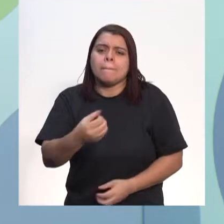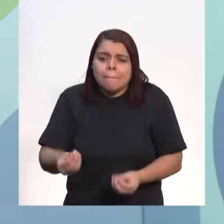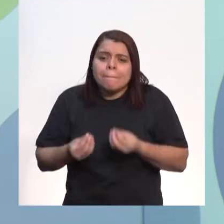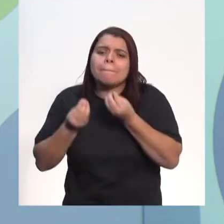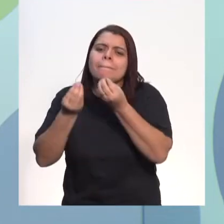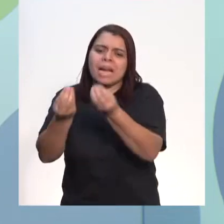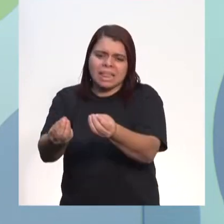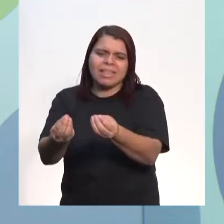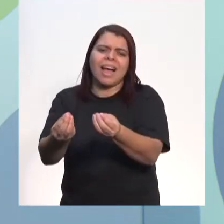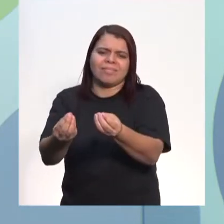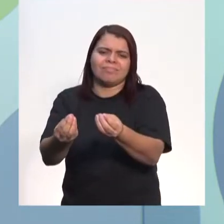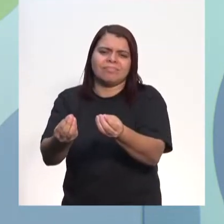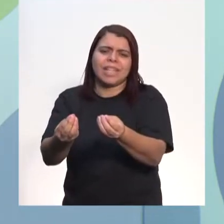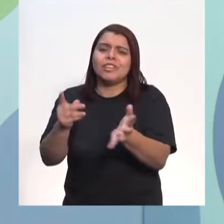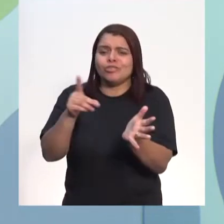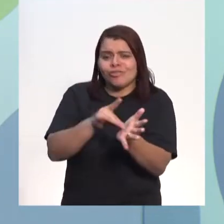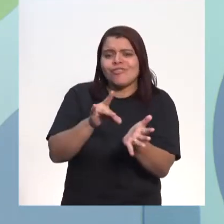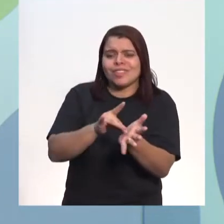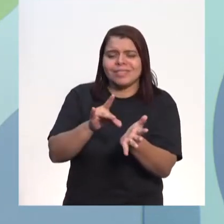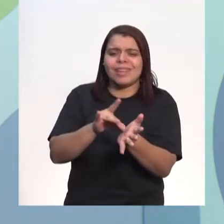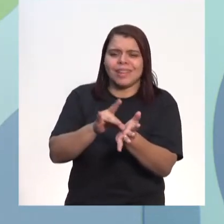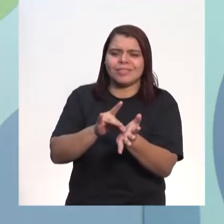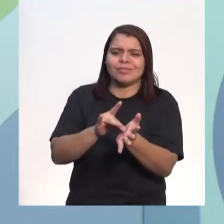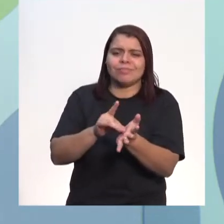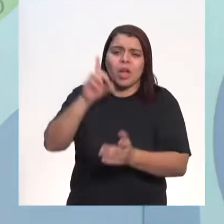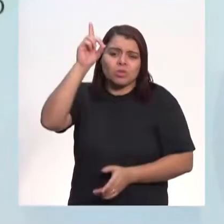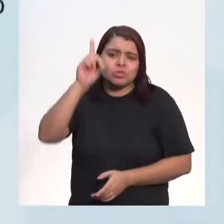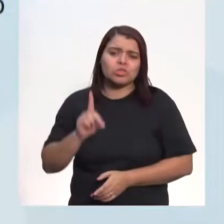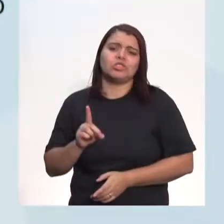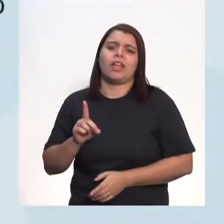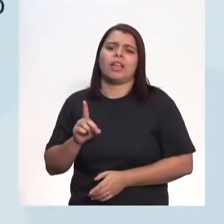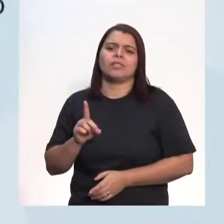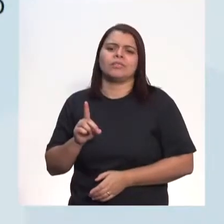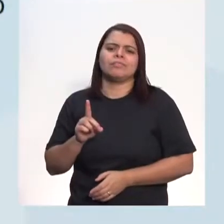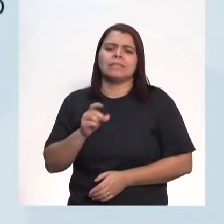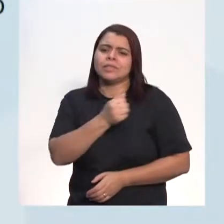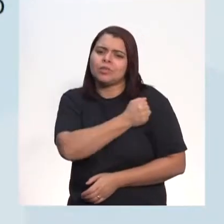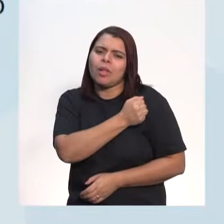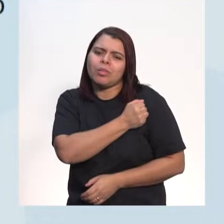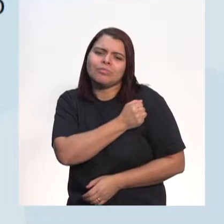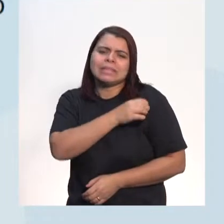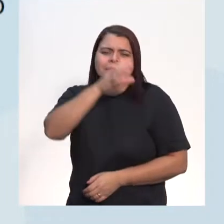dos nossos estudantes. Porque é um direito. E a gente não pode